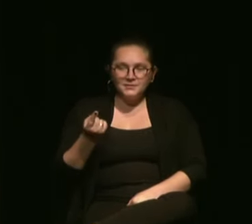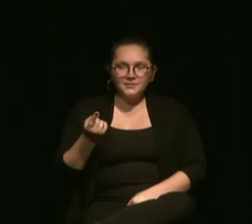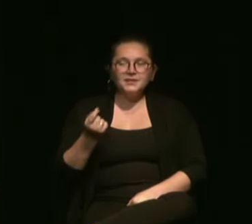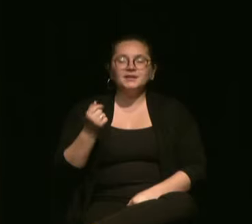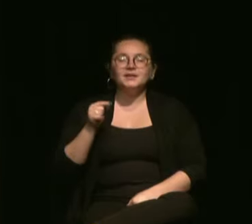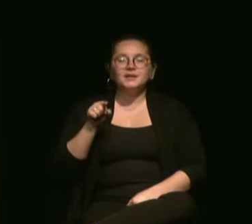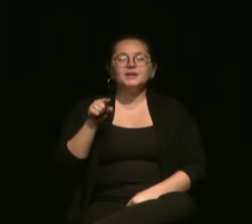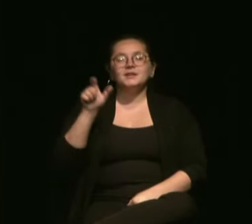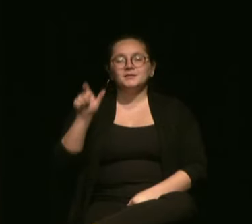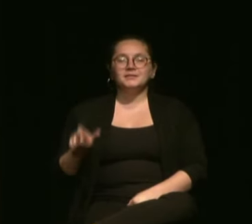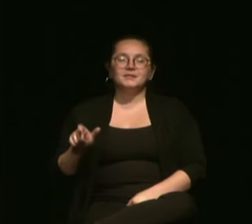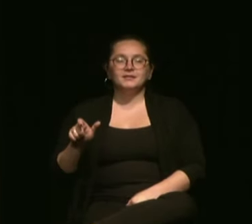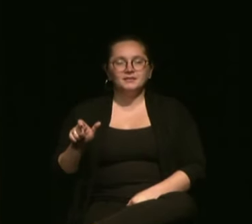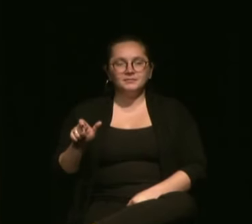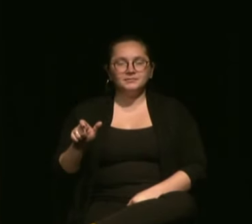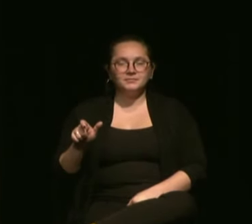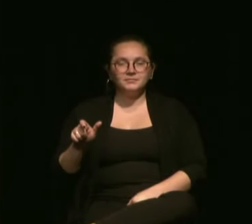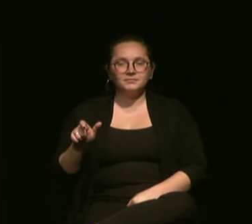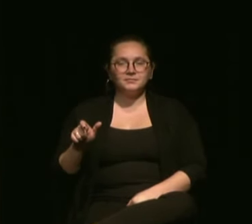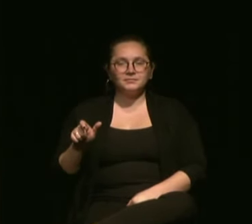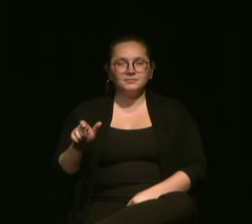É o fato do Coutinho